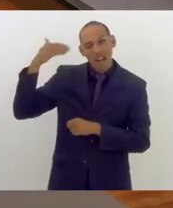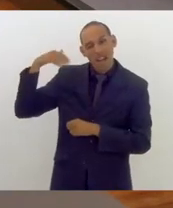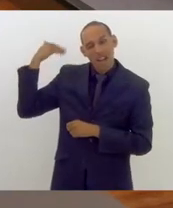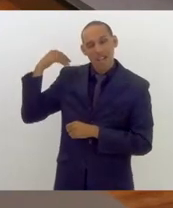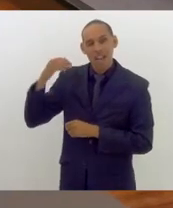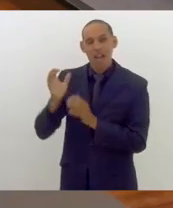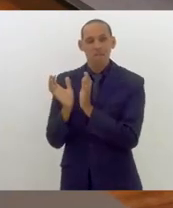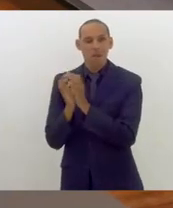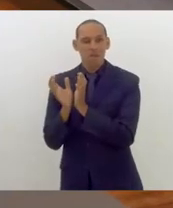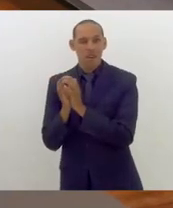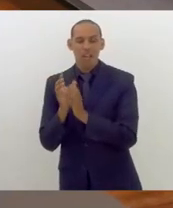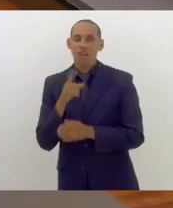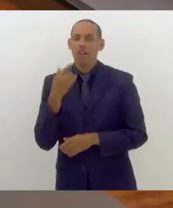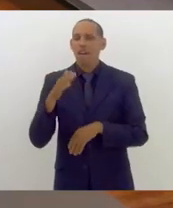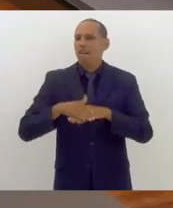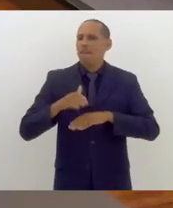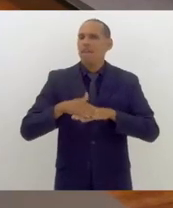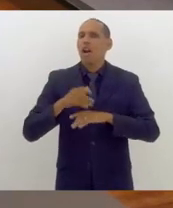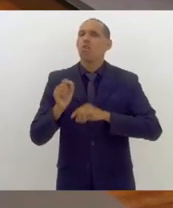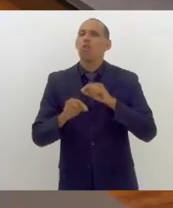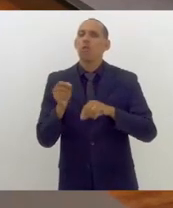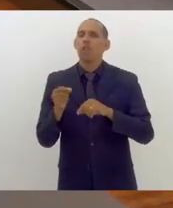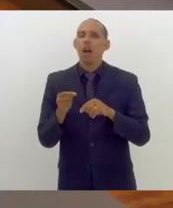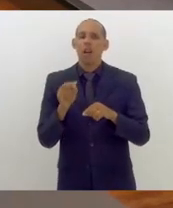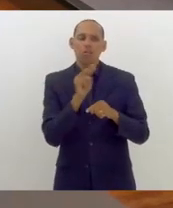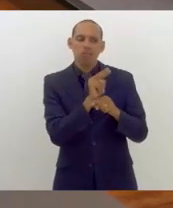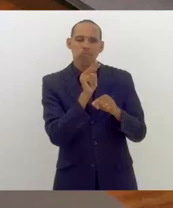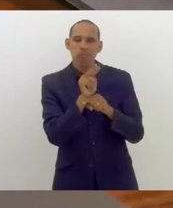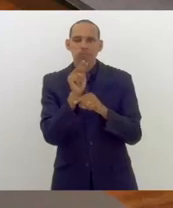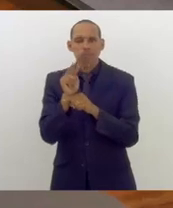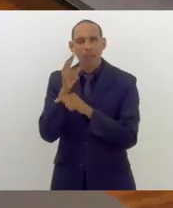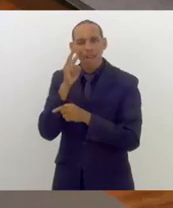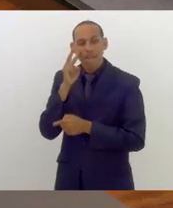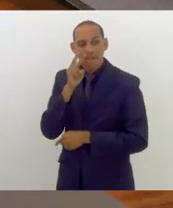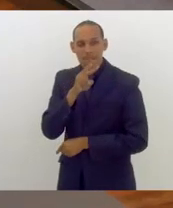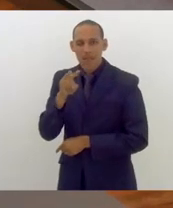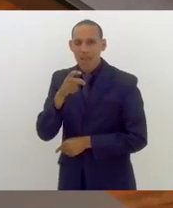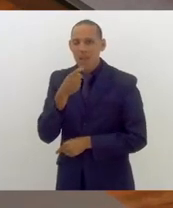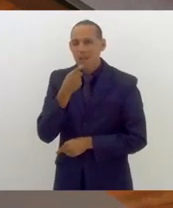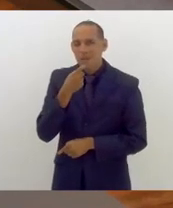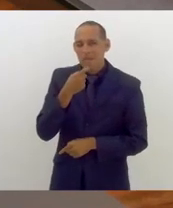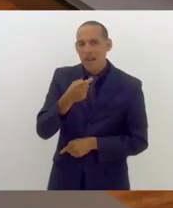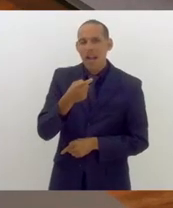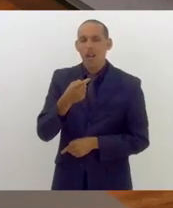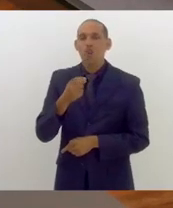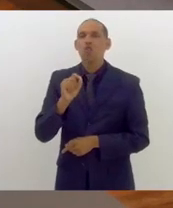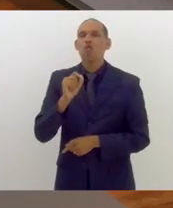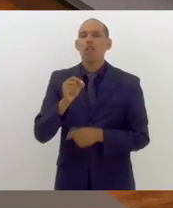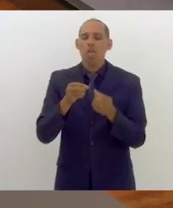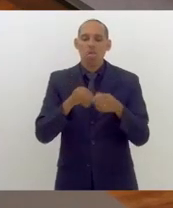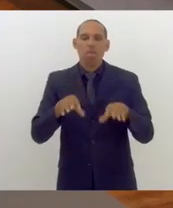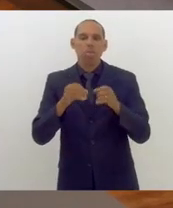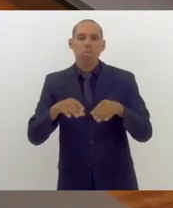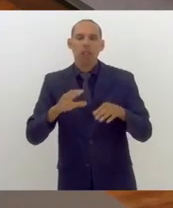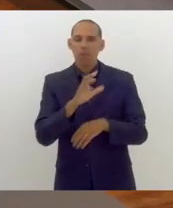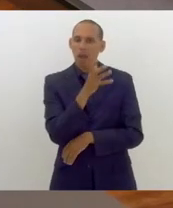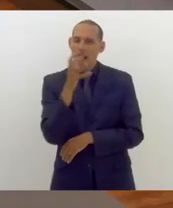atrás de Santa Cruz nós fizemos uma vistoria para poder vir de perto o dano ambiental da